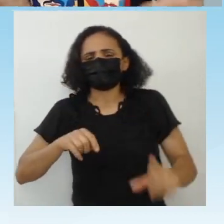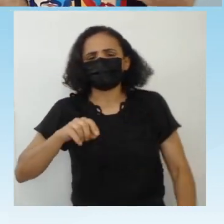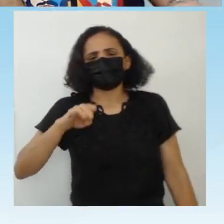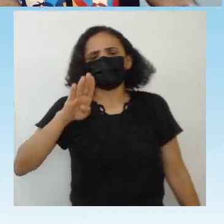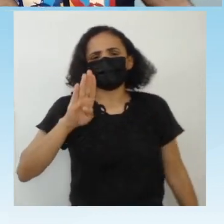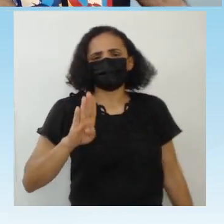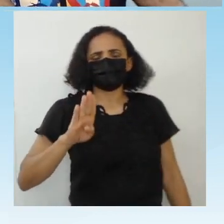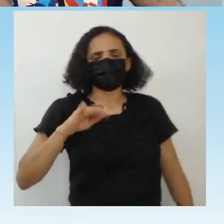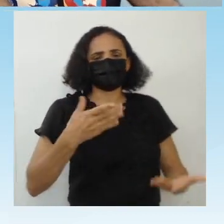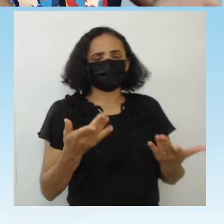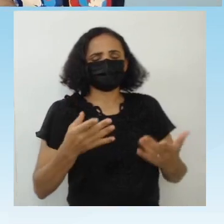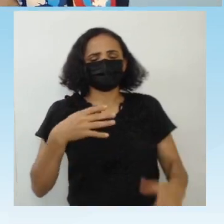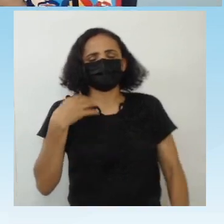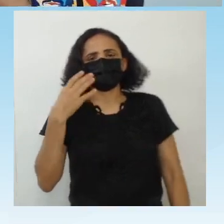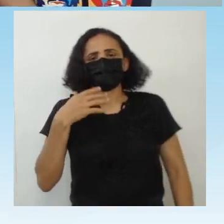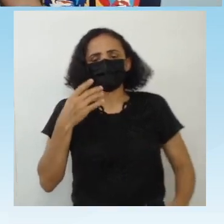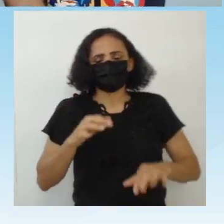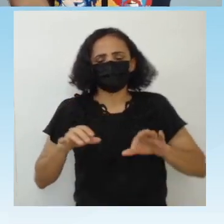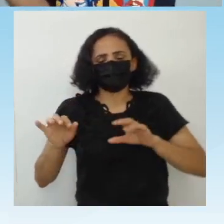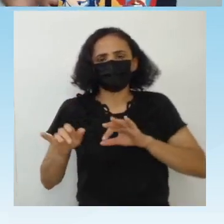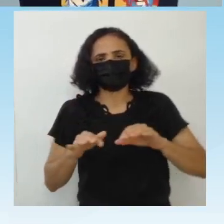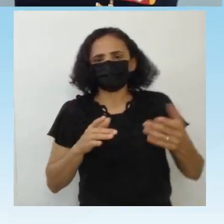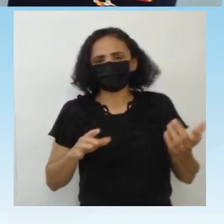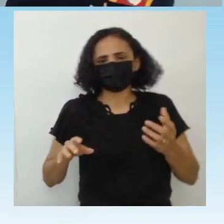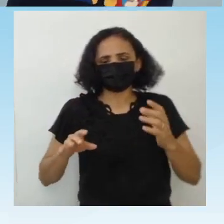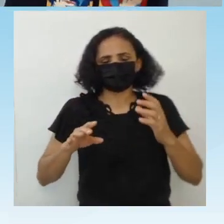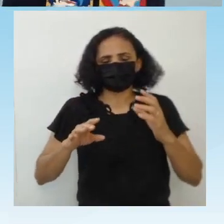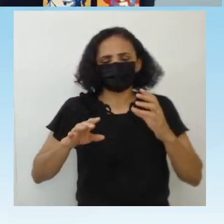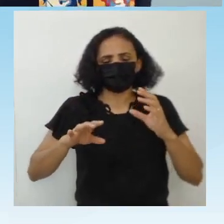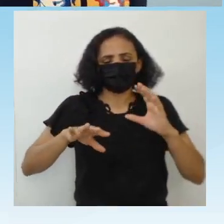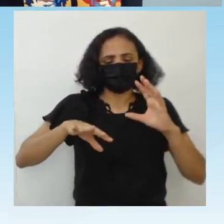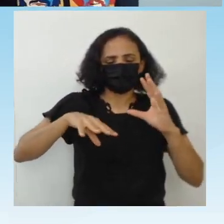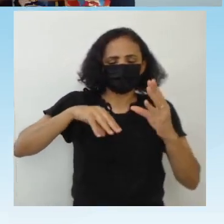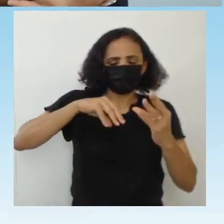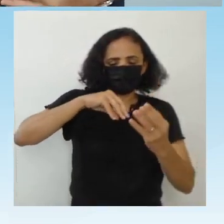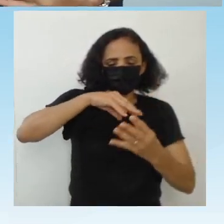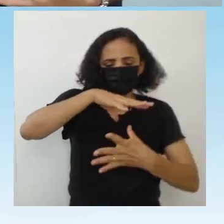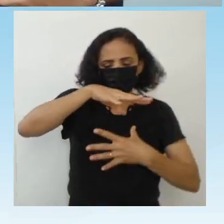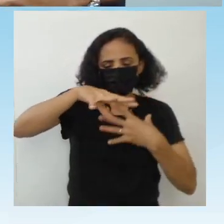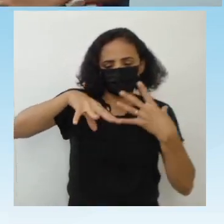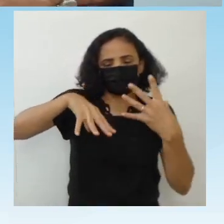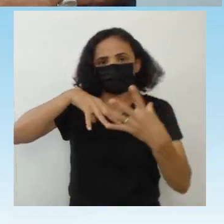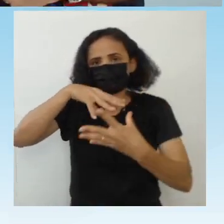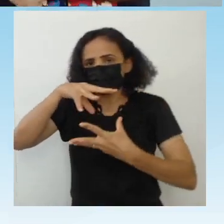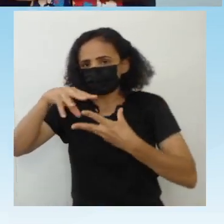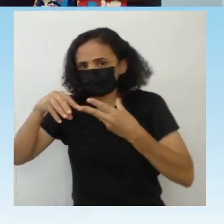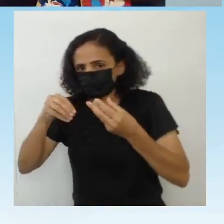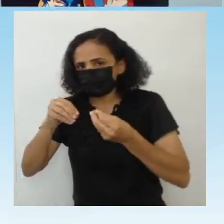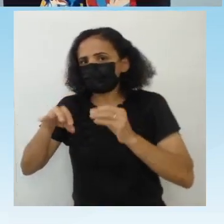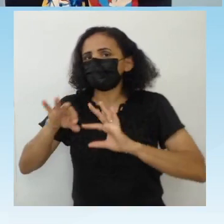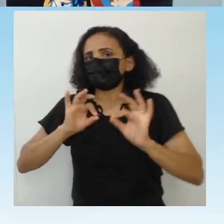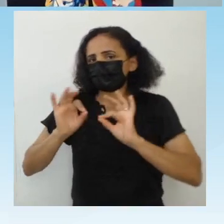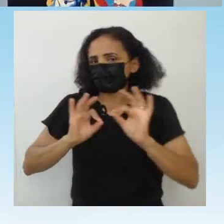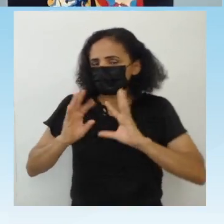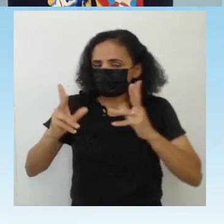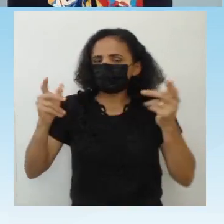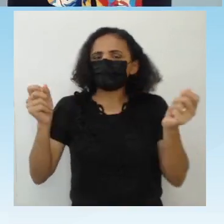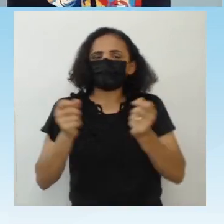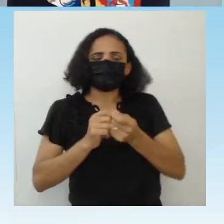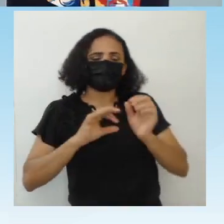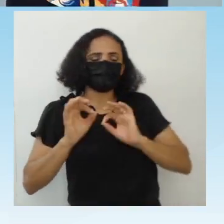de instrumentos musicais eruditos, né? Mas uma mistura do popular com o erudito, tá certo?